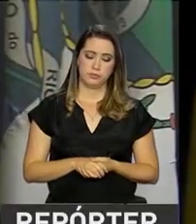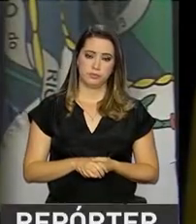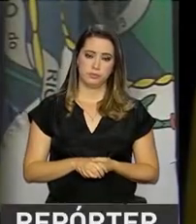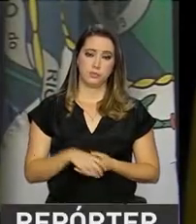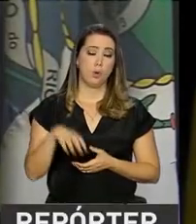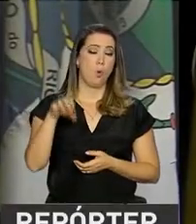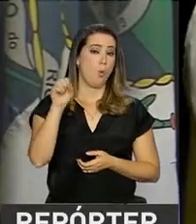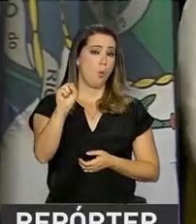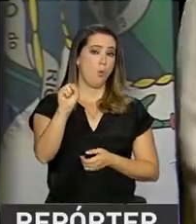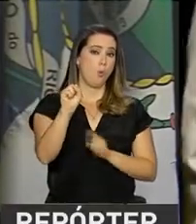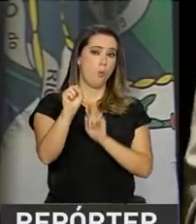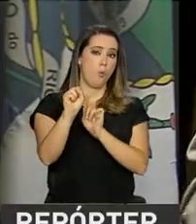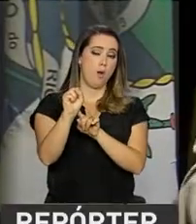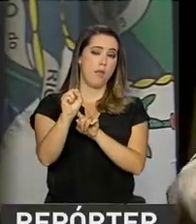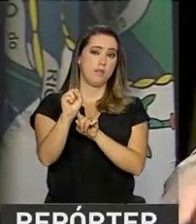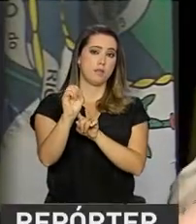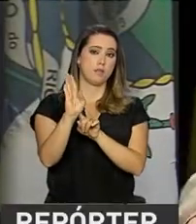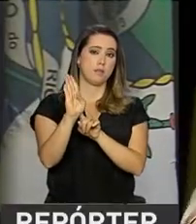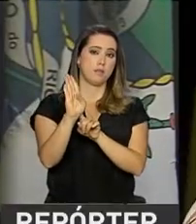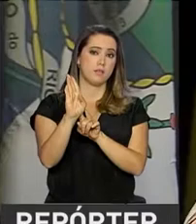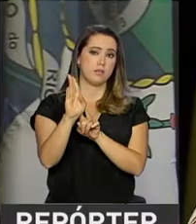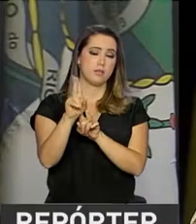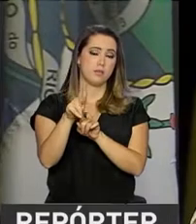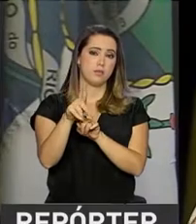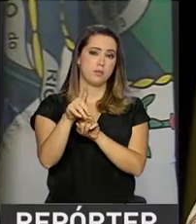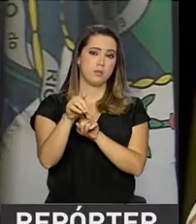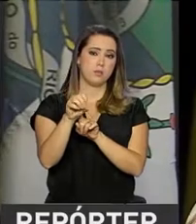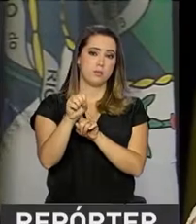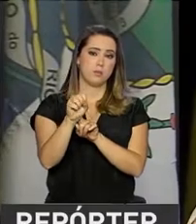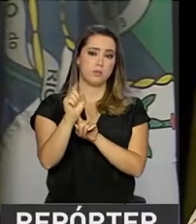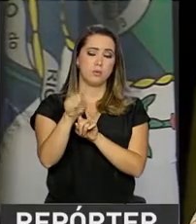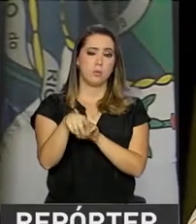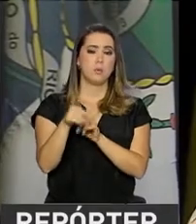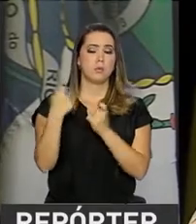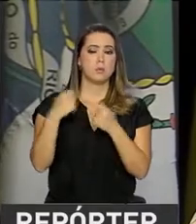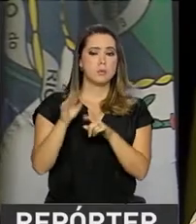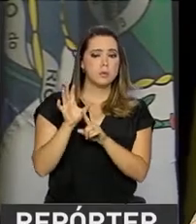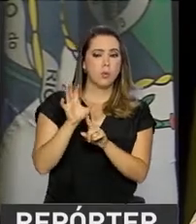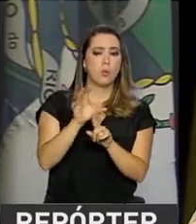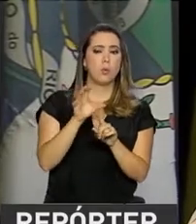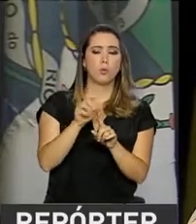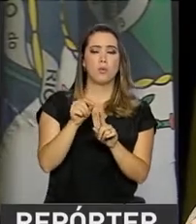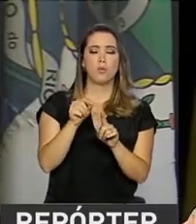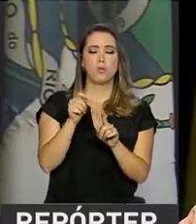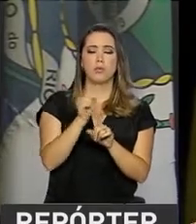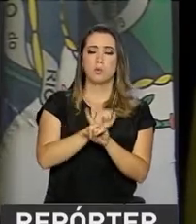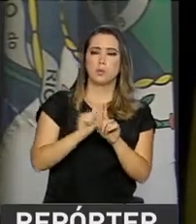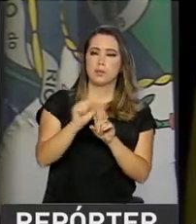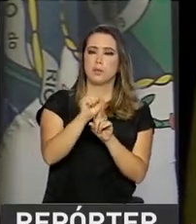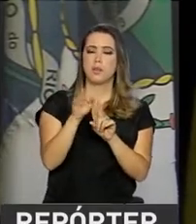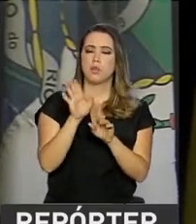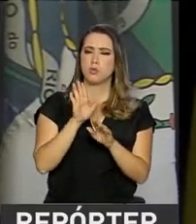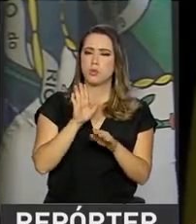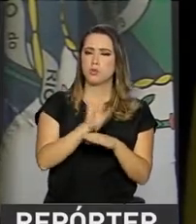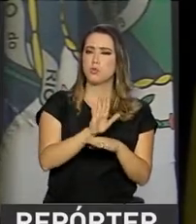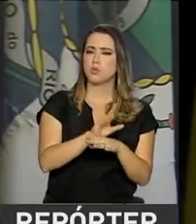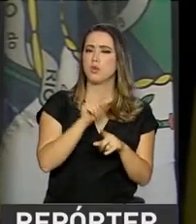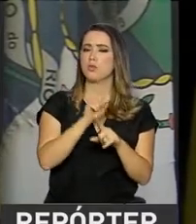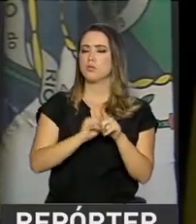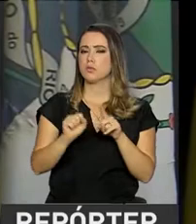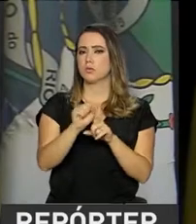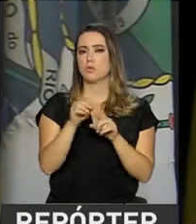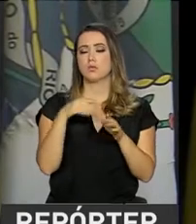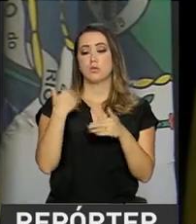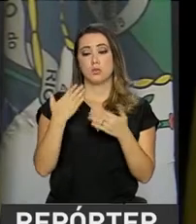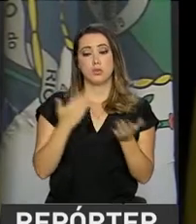deve ser cada vez mais precisa a lista é que vem sendo feito e certa e seguramente continuará a ser